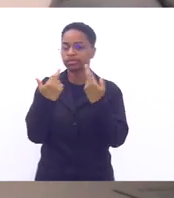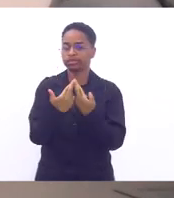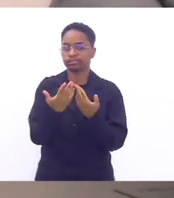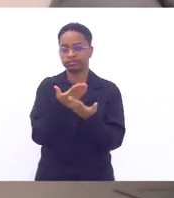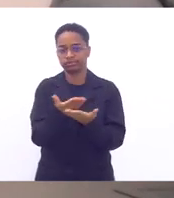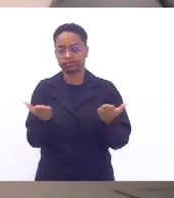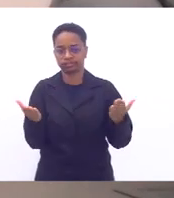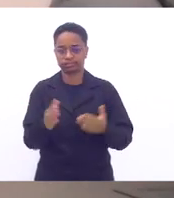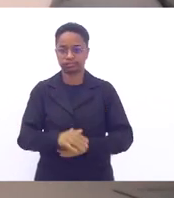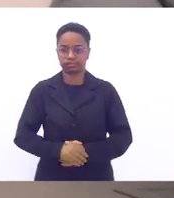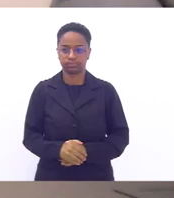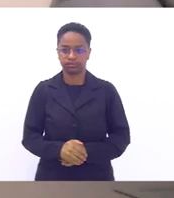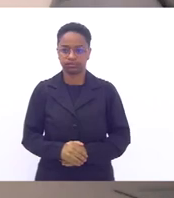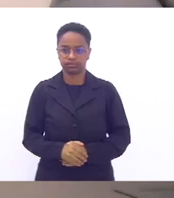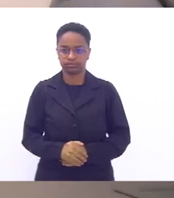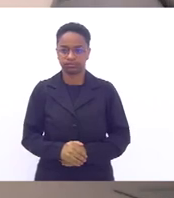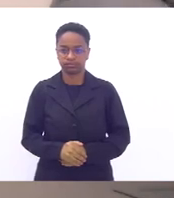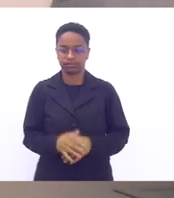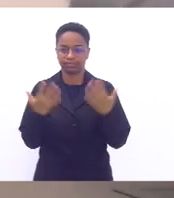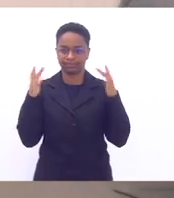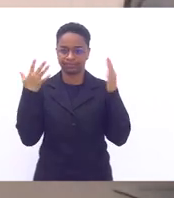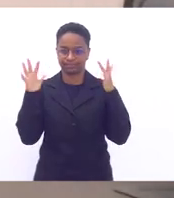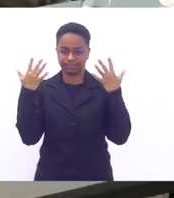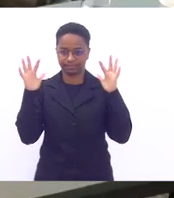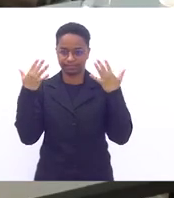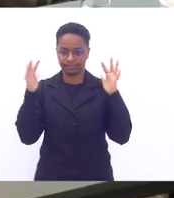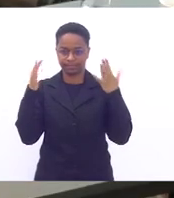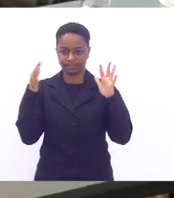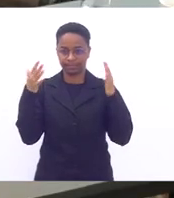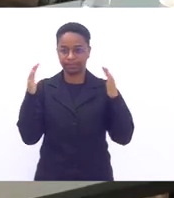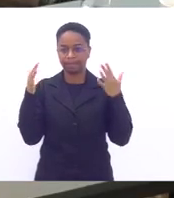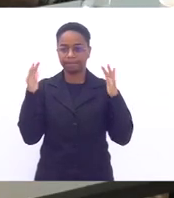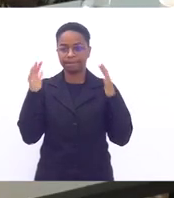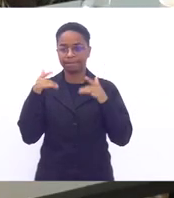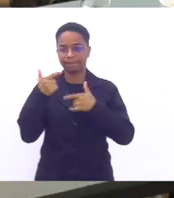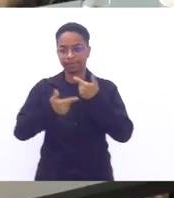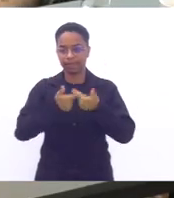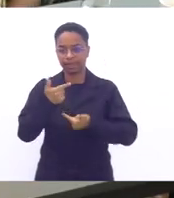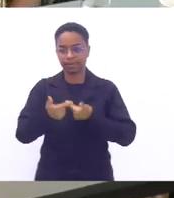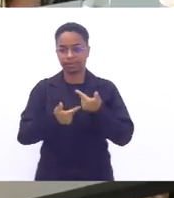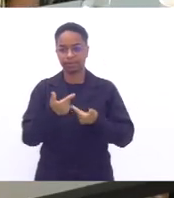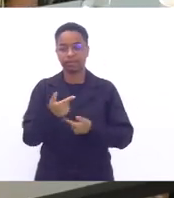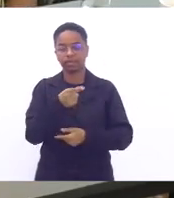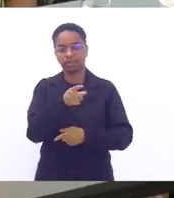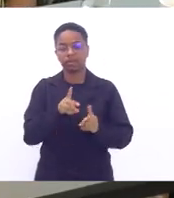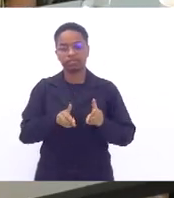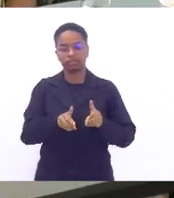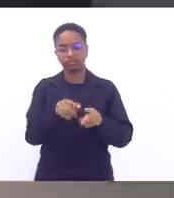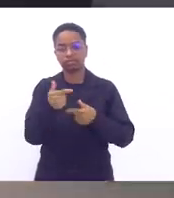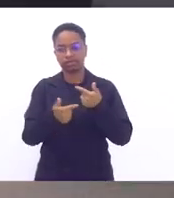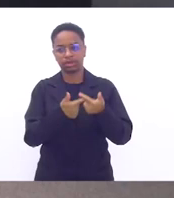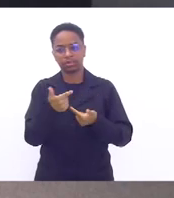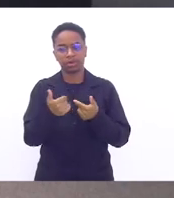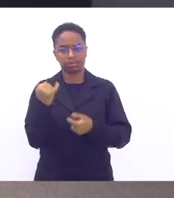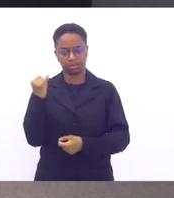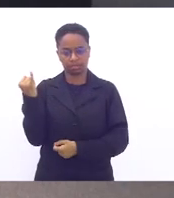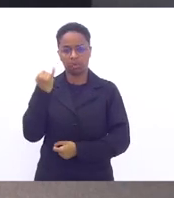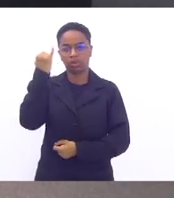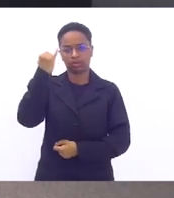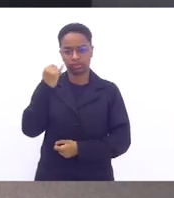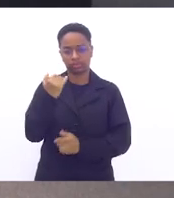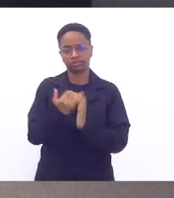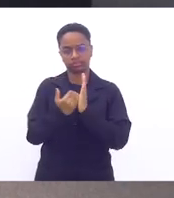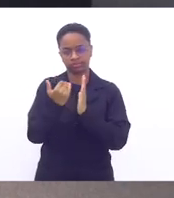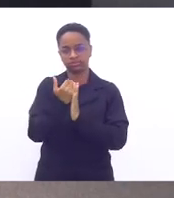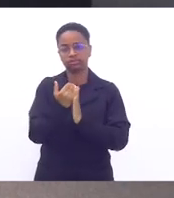para todos vocês Muito bom parabéns pelo trabalho Valdir toca esse trabalho que é um trabalho indispensável Fundamental